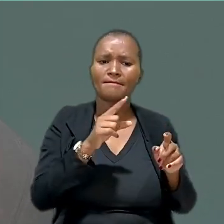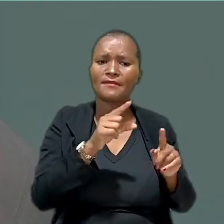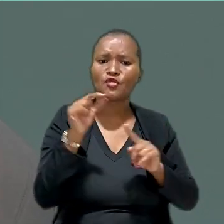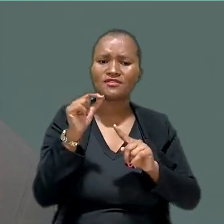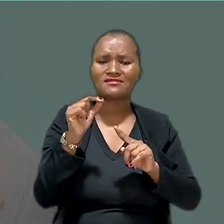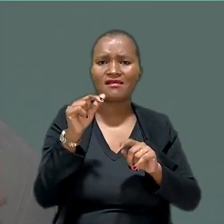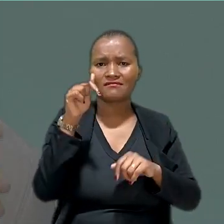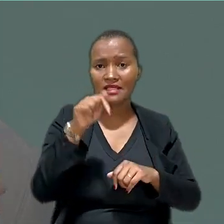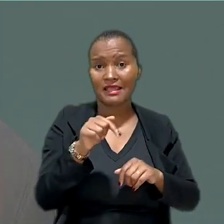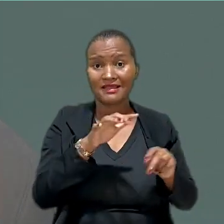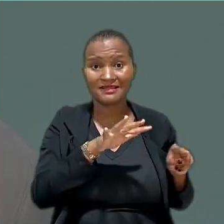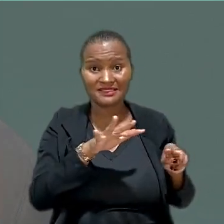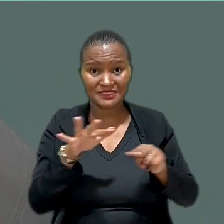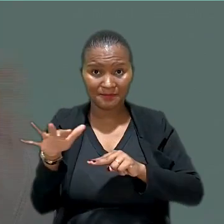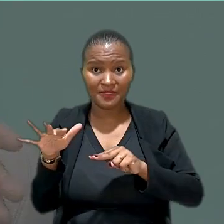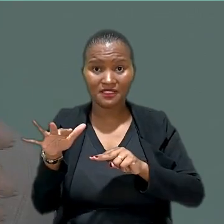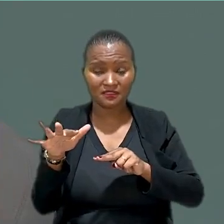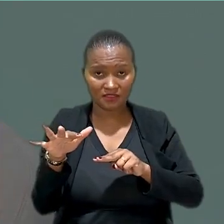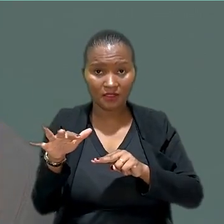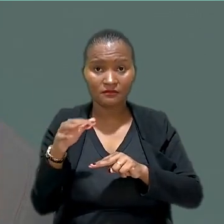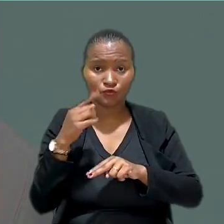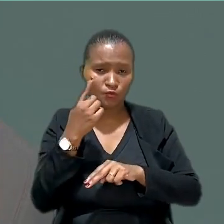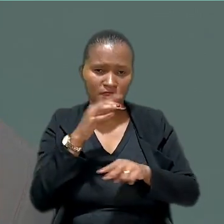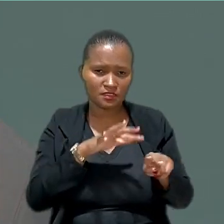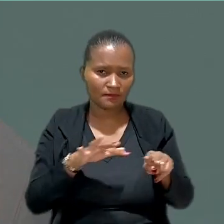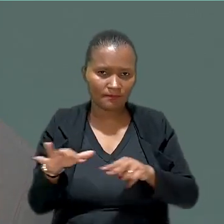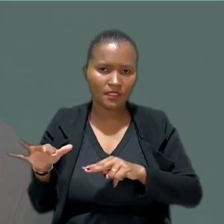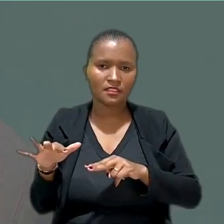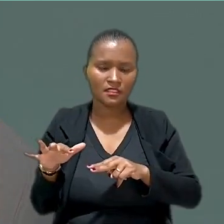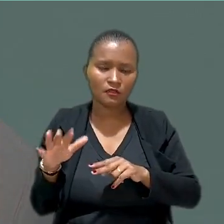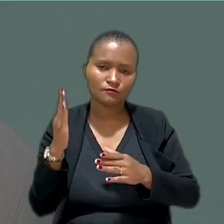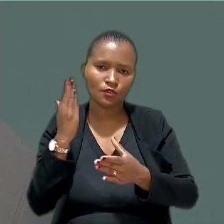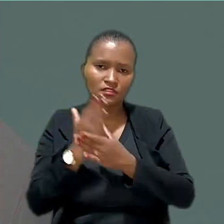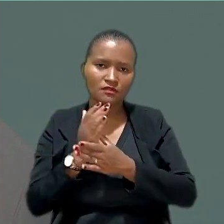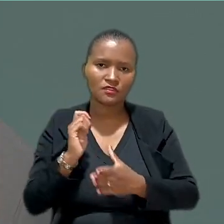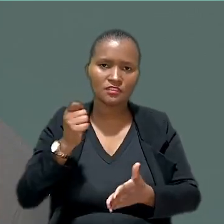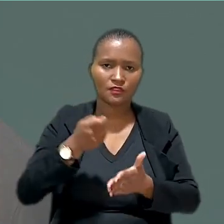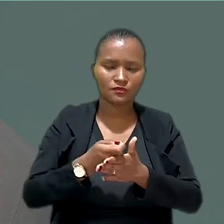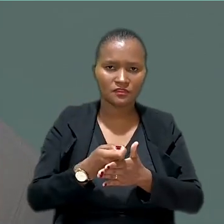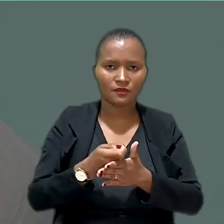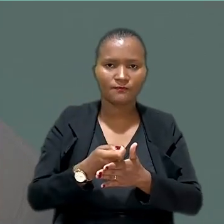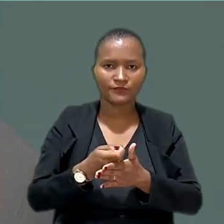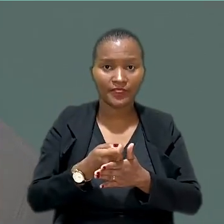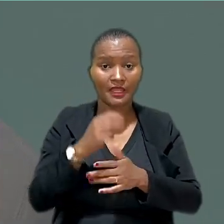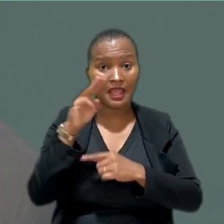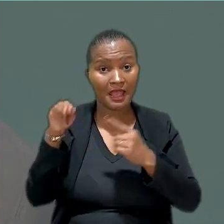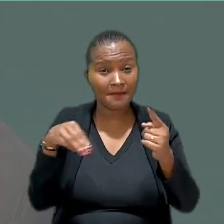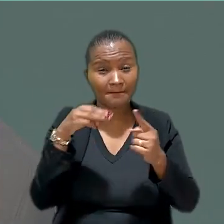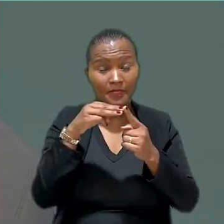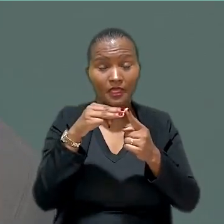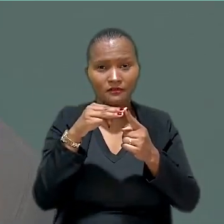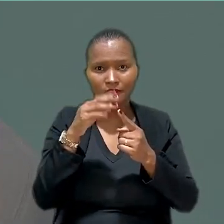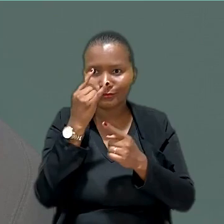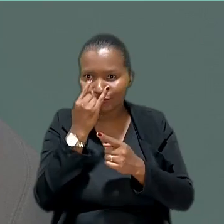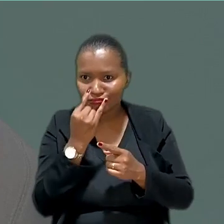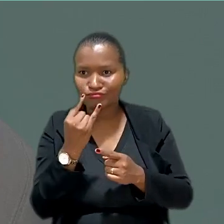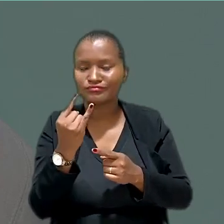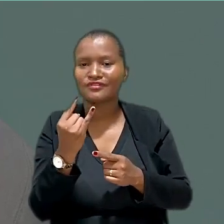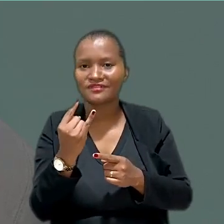priorizarem naquela semana, em uma semana no ano, os processos de execução. A meta é ambiciosa, é